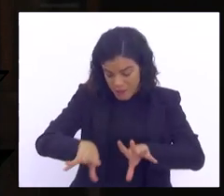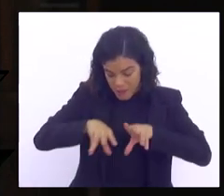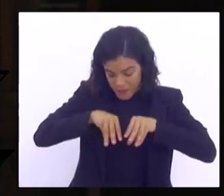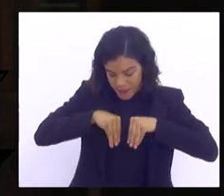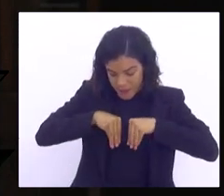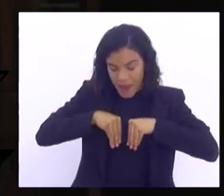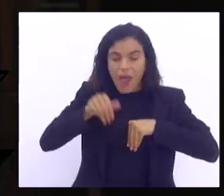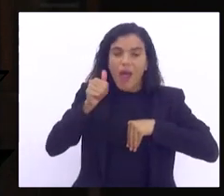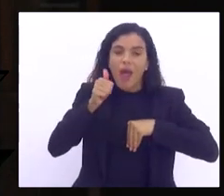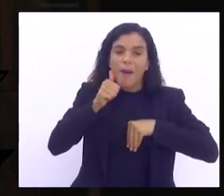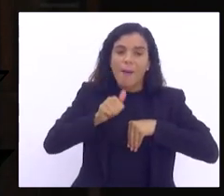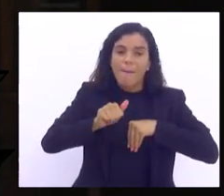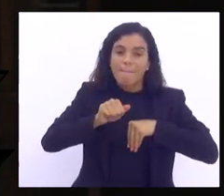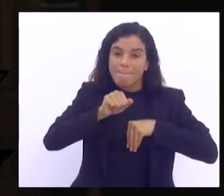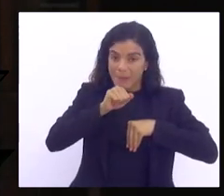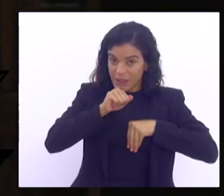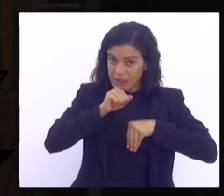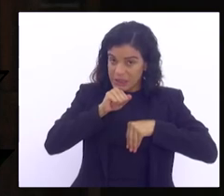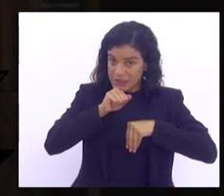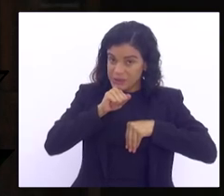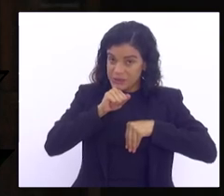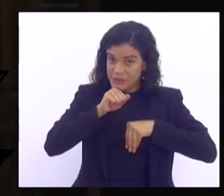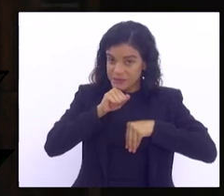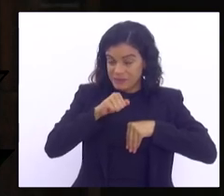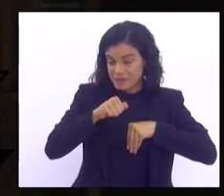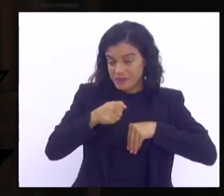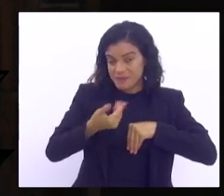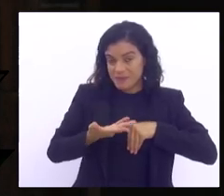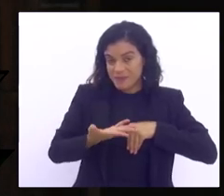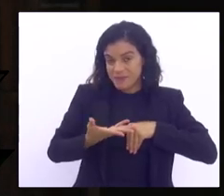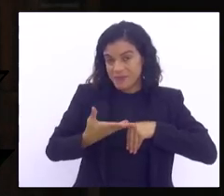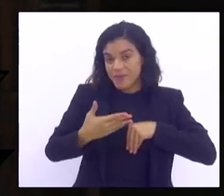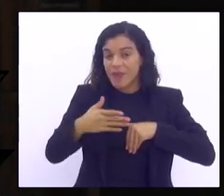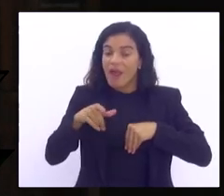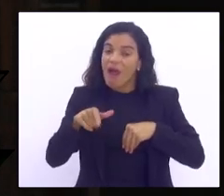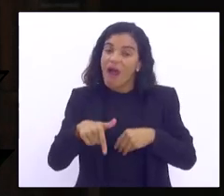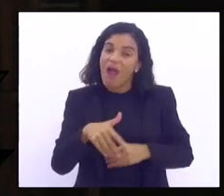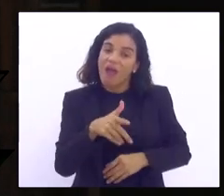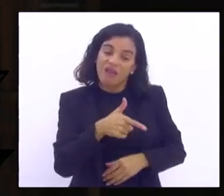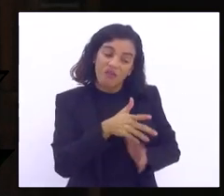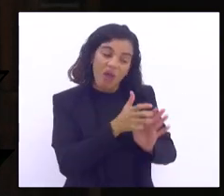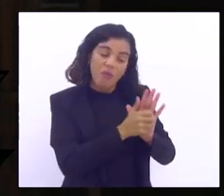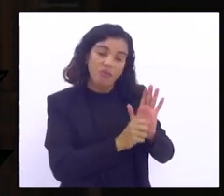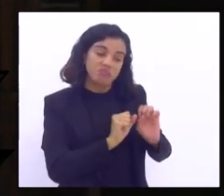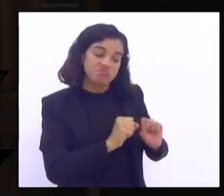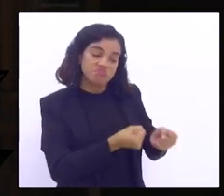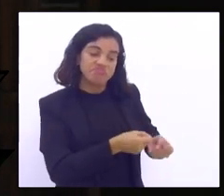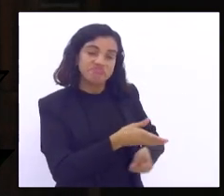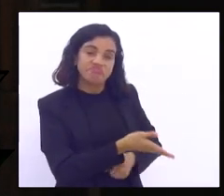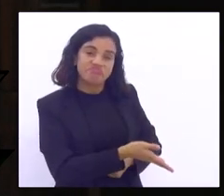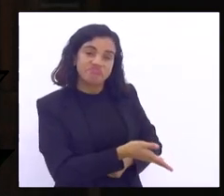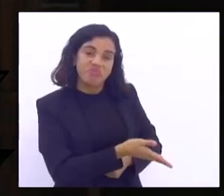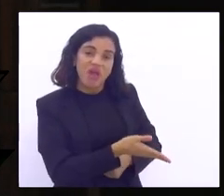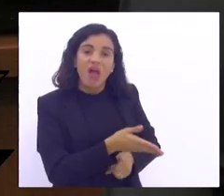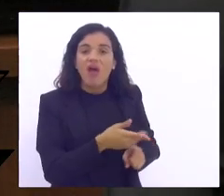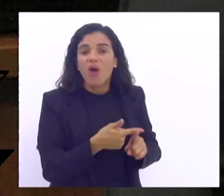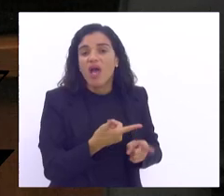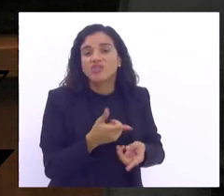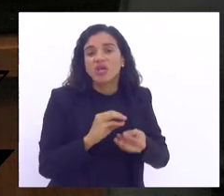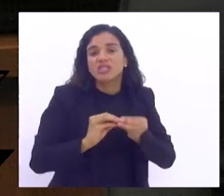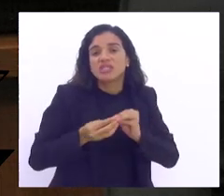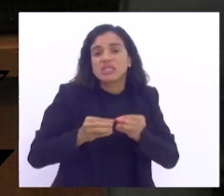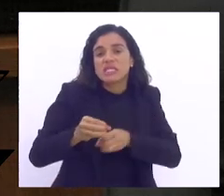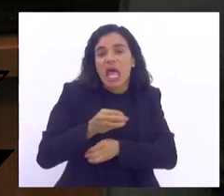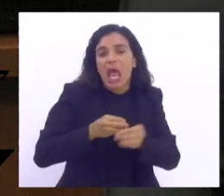mãe, um apêndice, aí o aborto seria defensável. É apenas um amontoado de